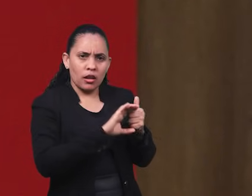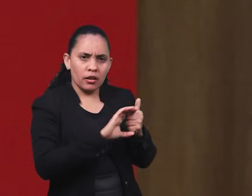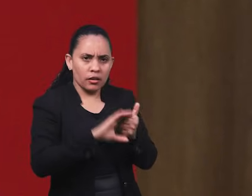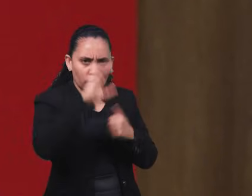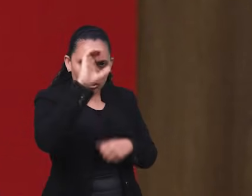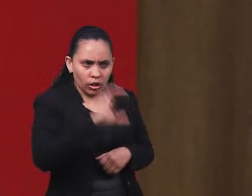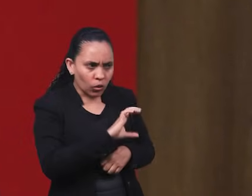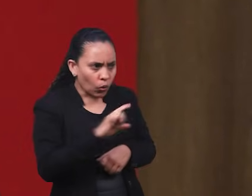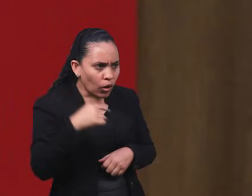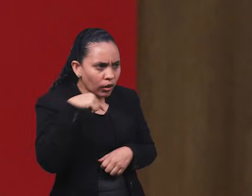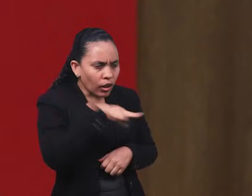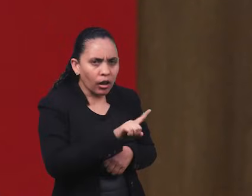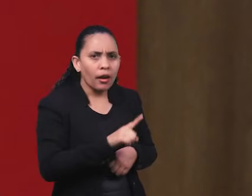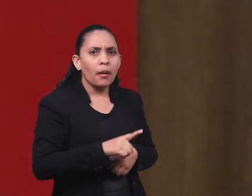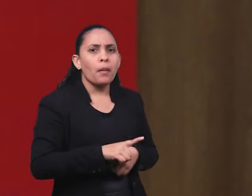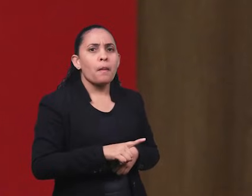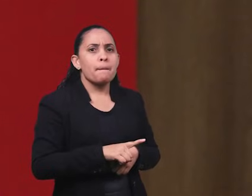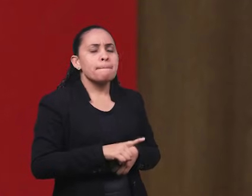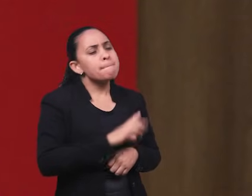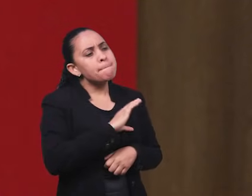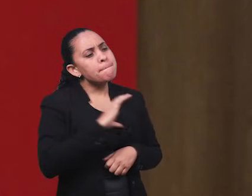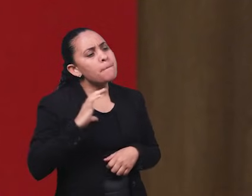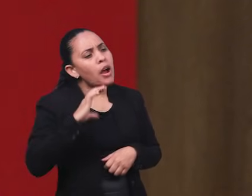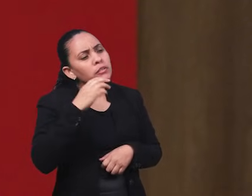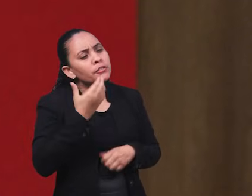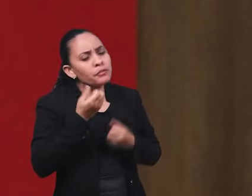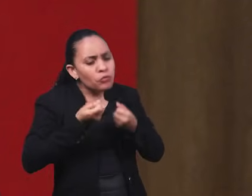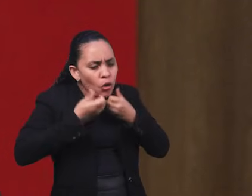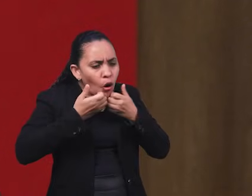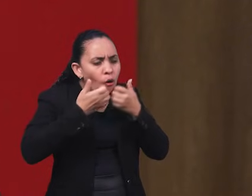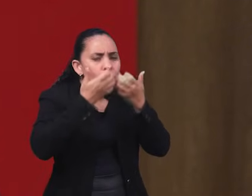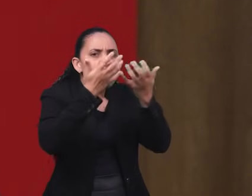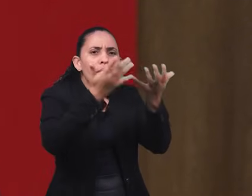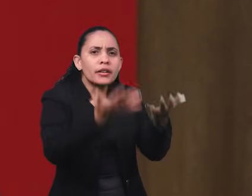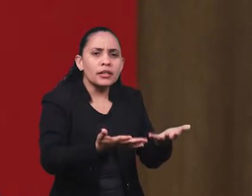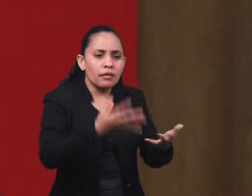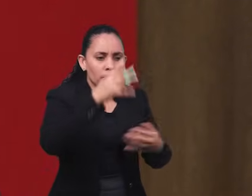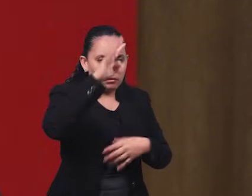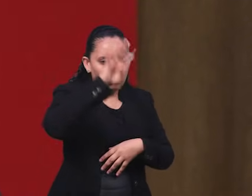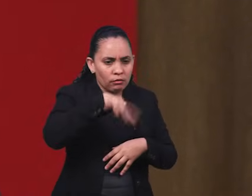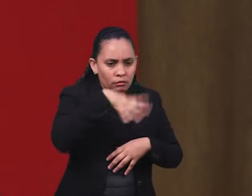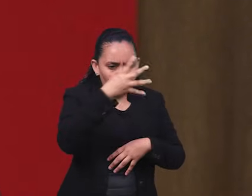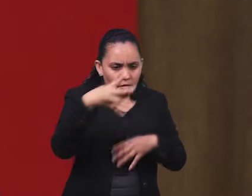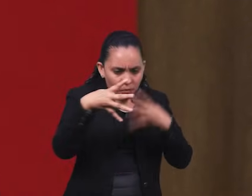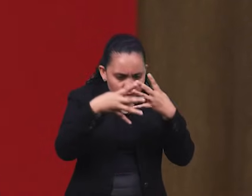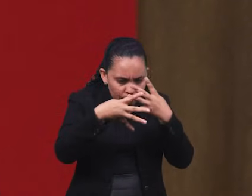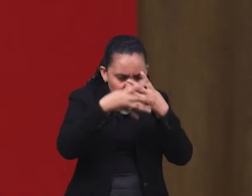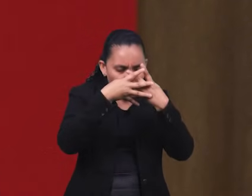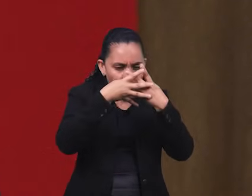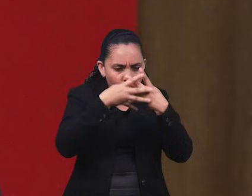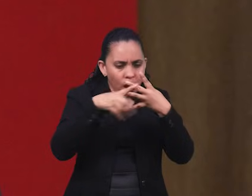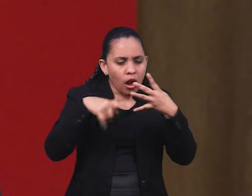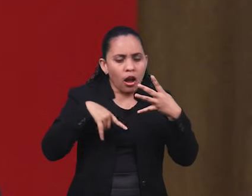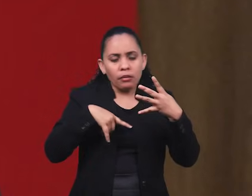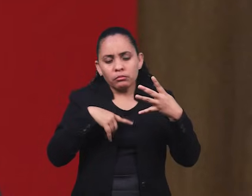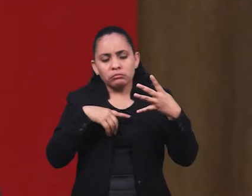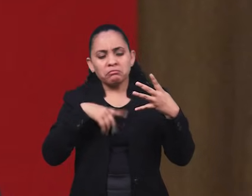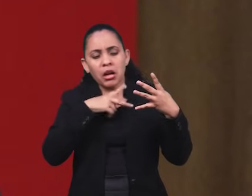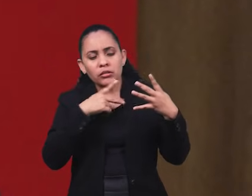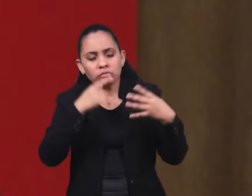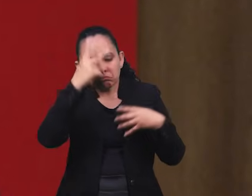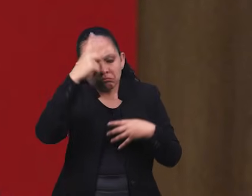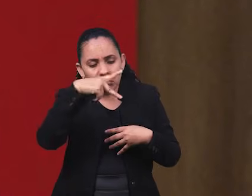ao sacerdote, ou, no caso seria o padre, fazer a confissão dos pecados, e o padre era quem absolvia